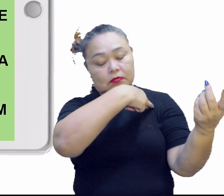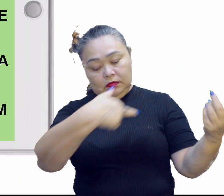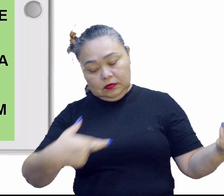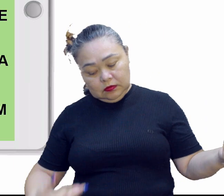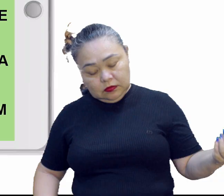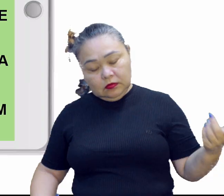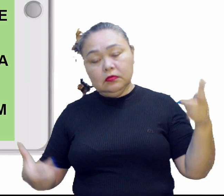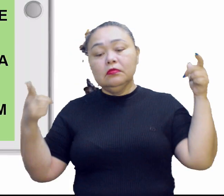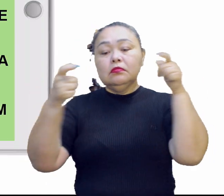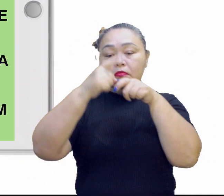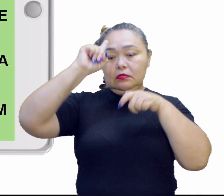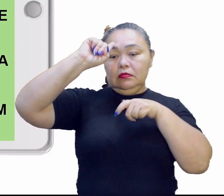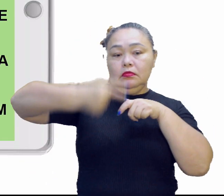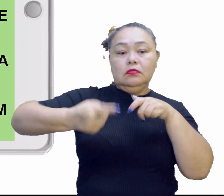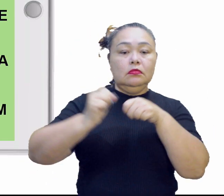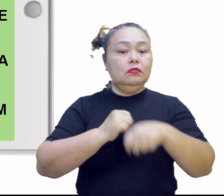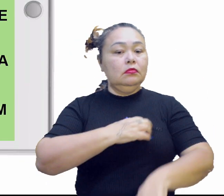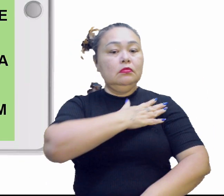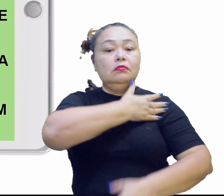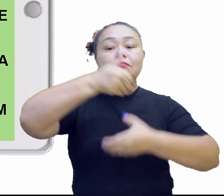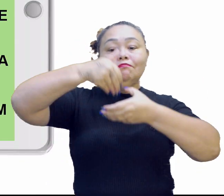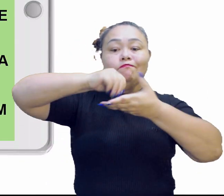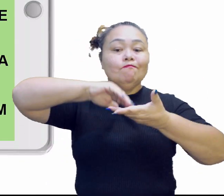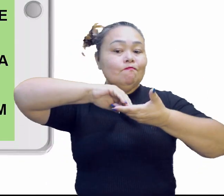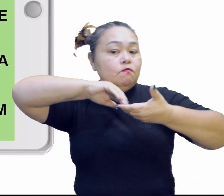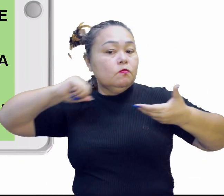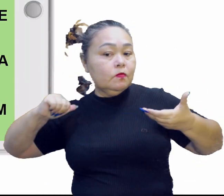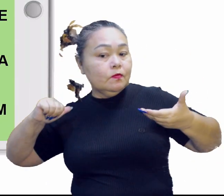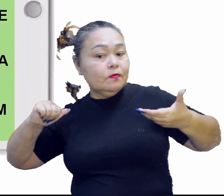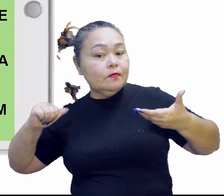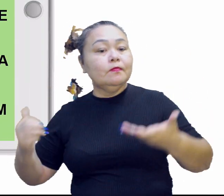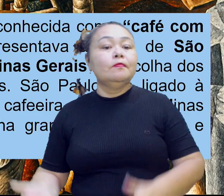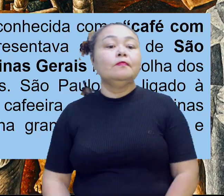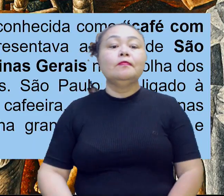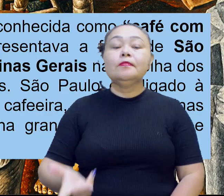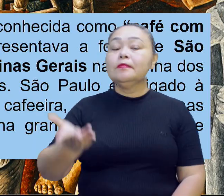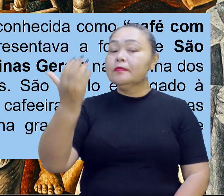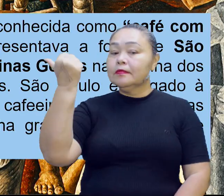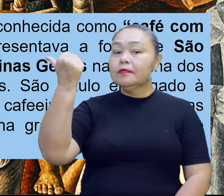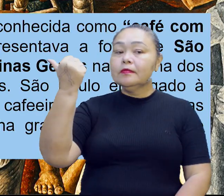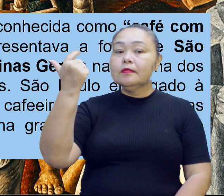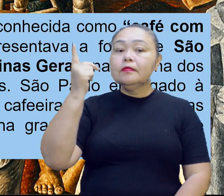Oligárquica, Coronelismo, Voto e Exclusão. Vamos lá.